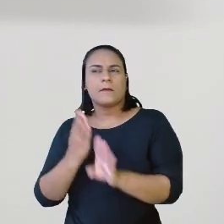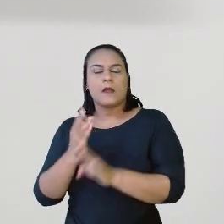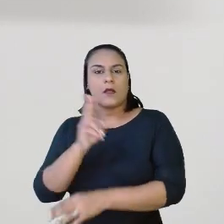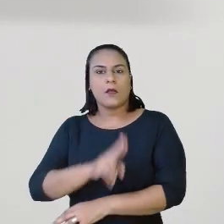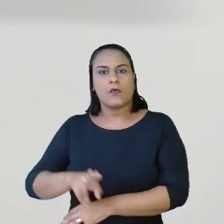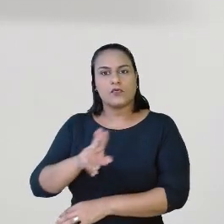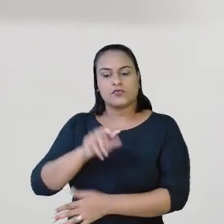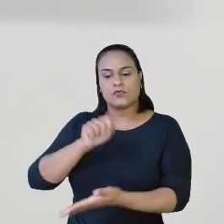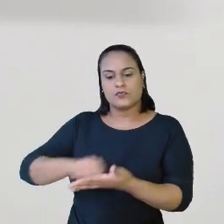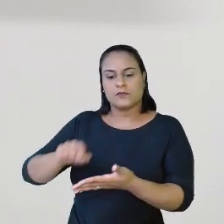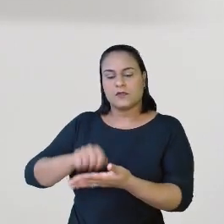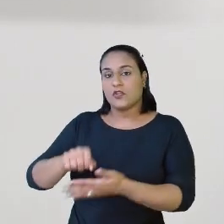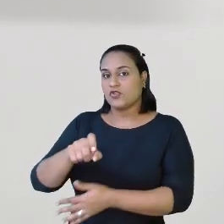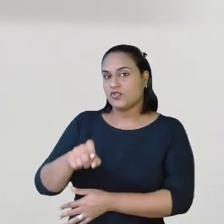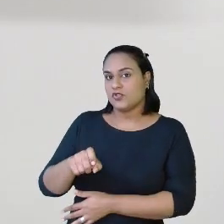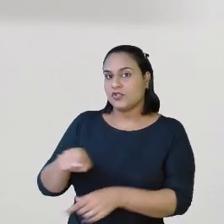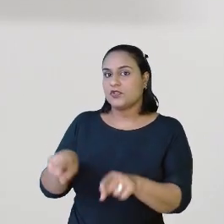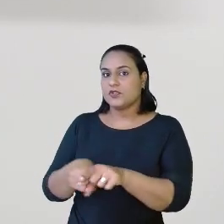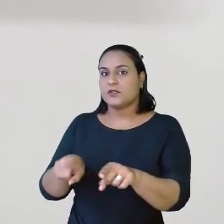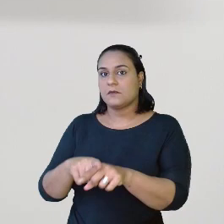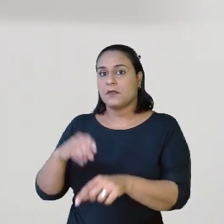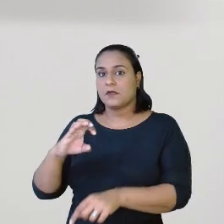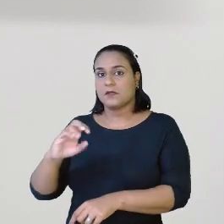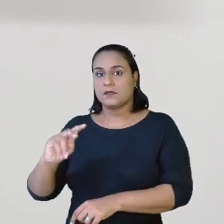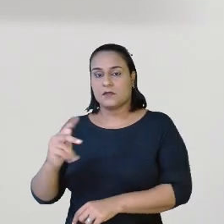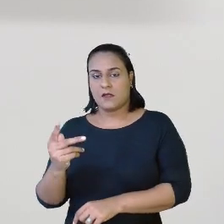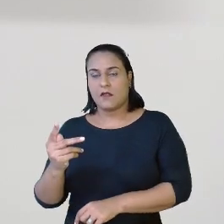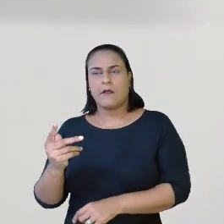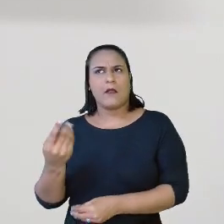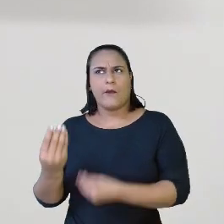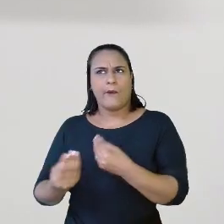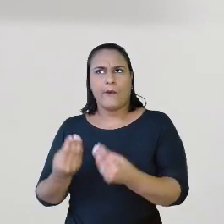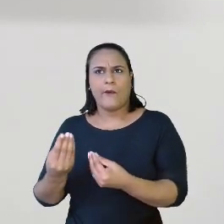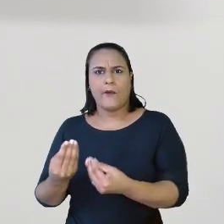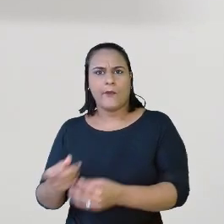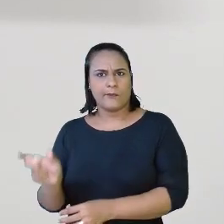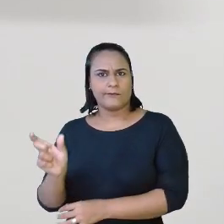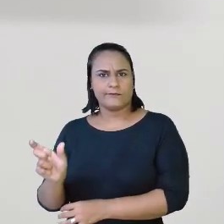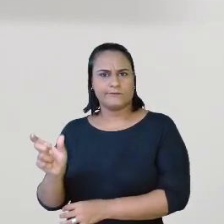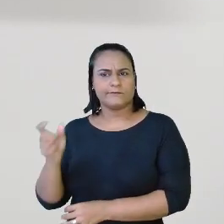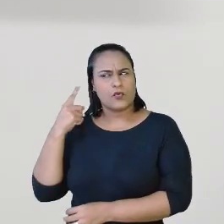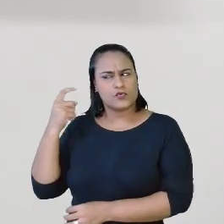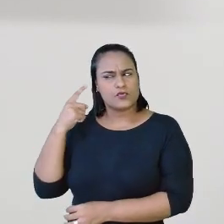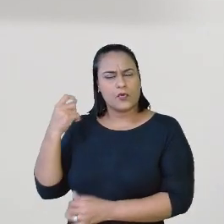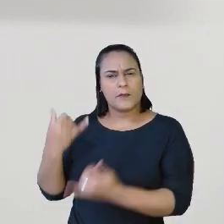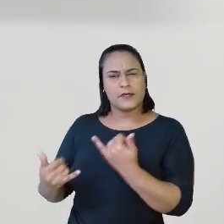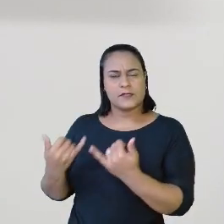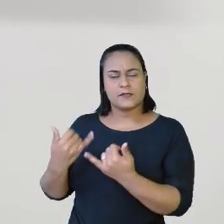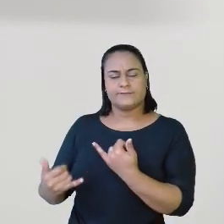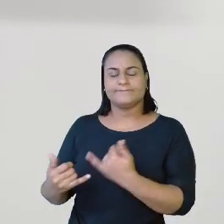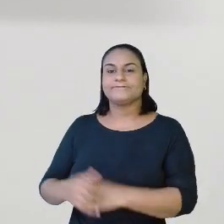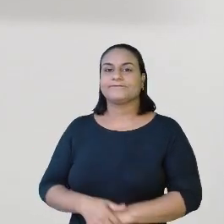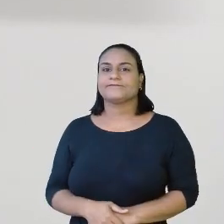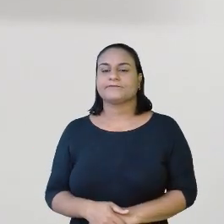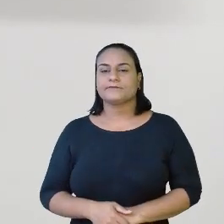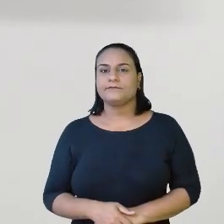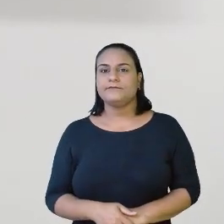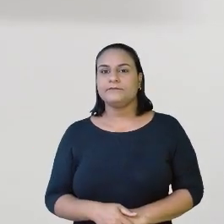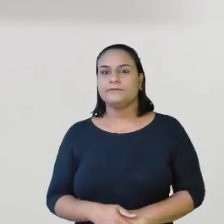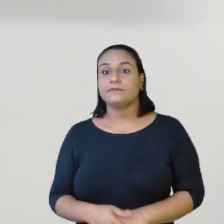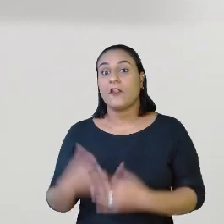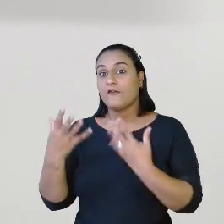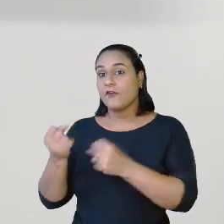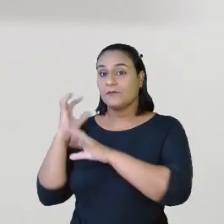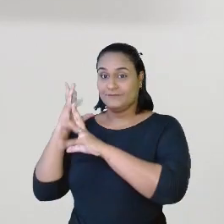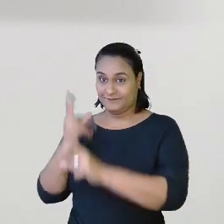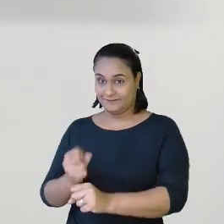uso desse som, né? Como eu escrevo as palavras que têm esse som, X ou CH. Vamos para a